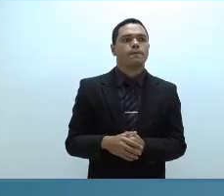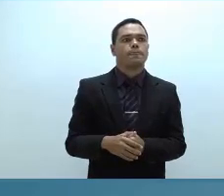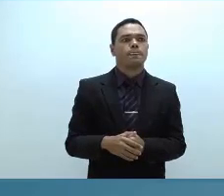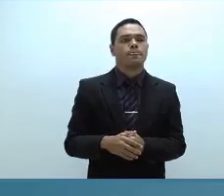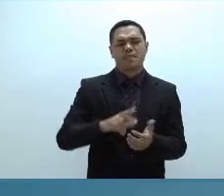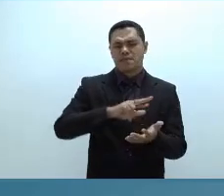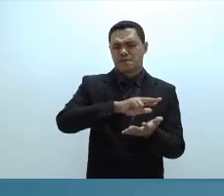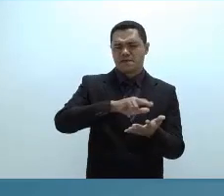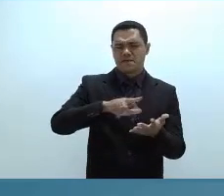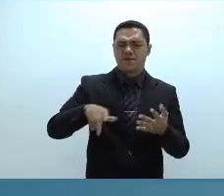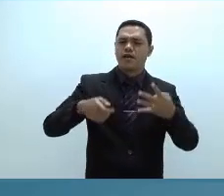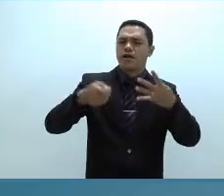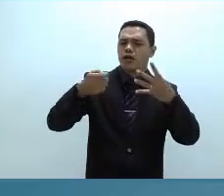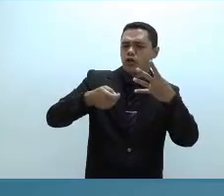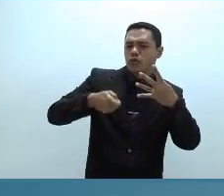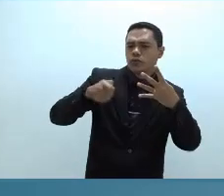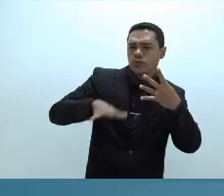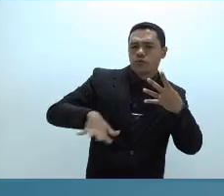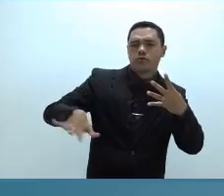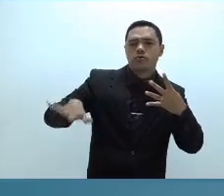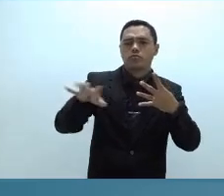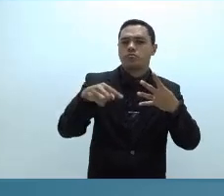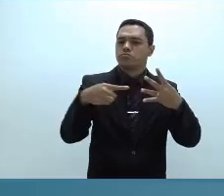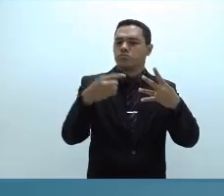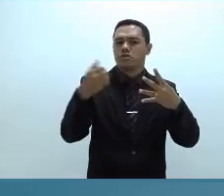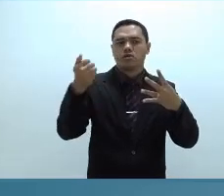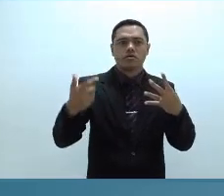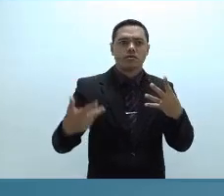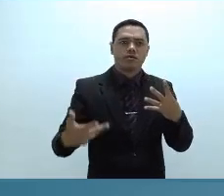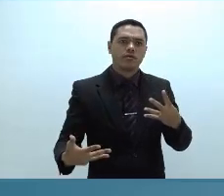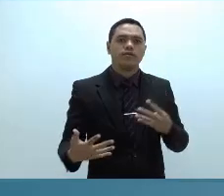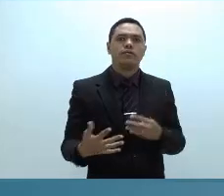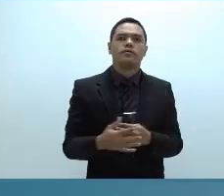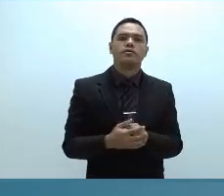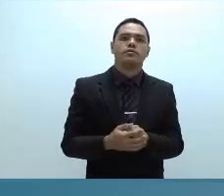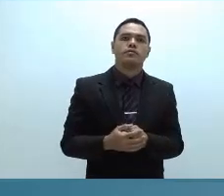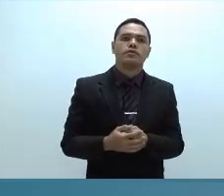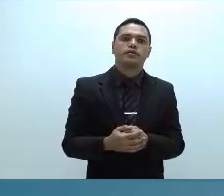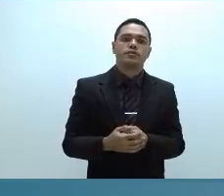várias jurisprudências do Colégio Superior do Tribunal de Justiça.